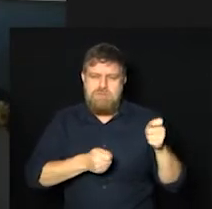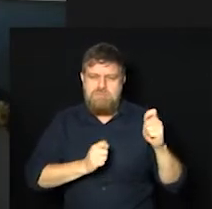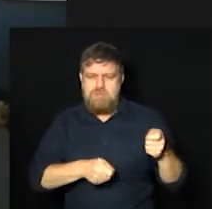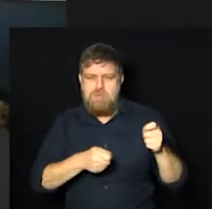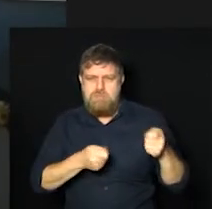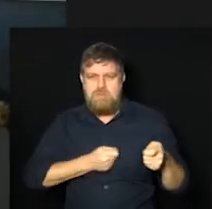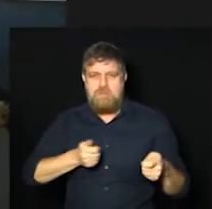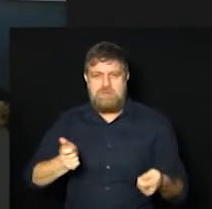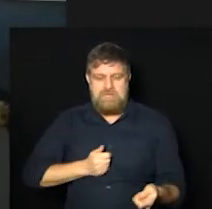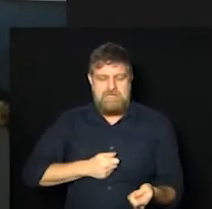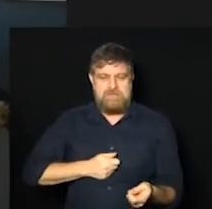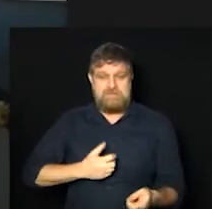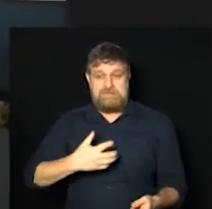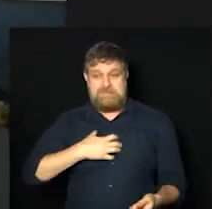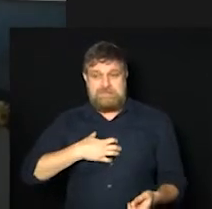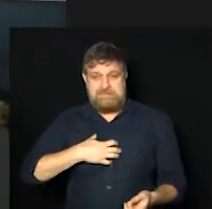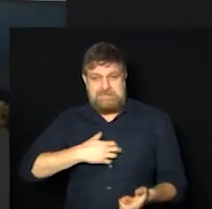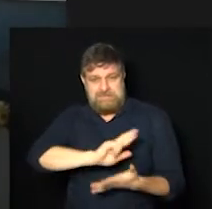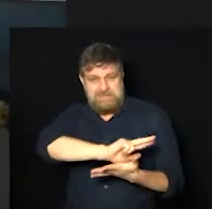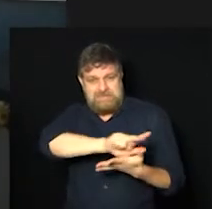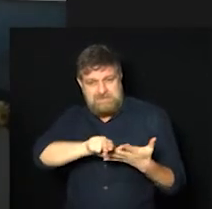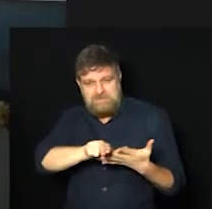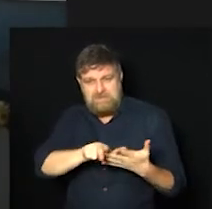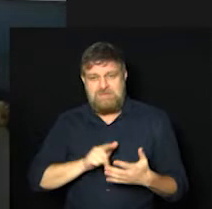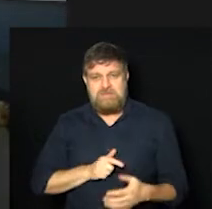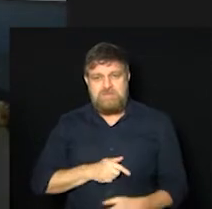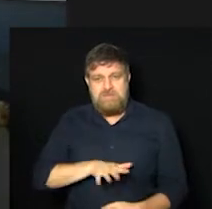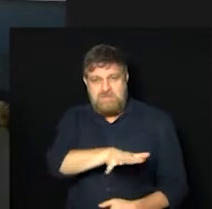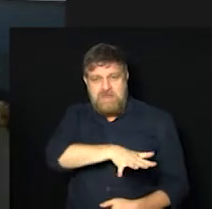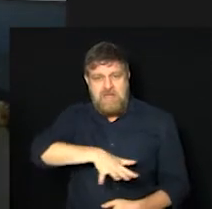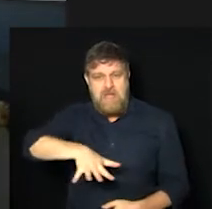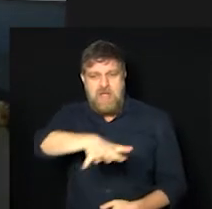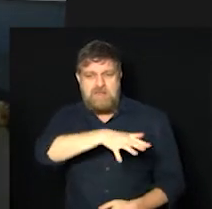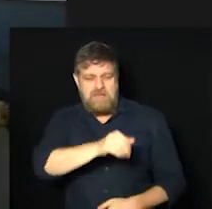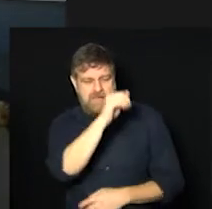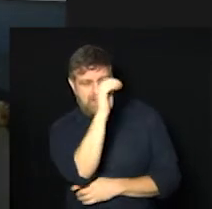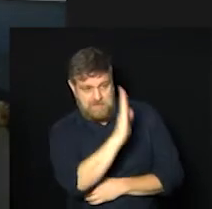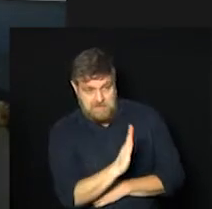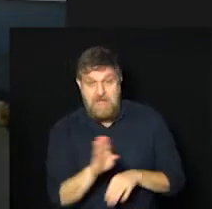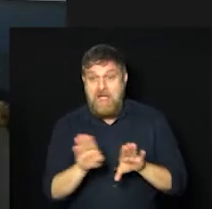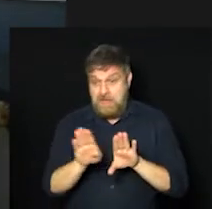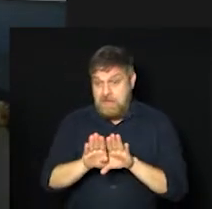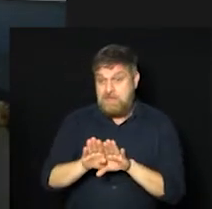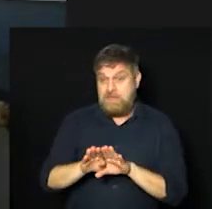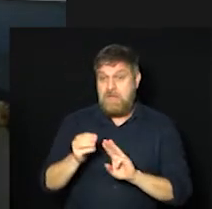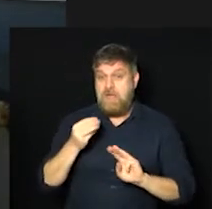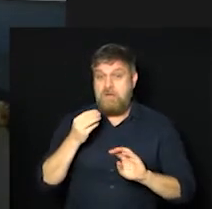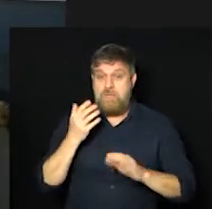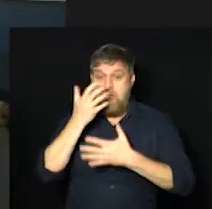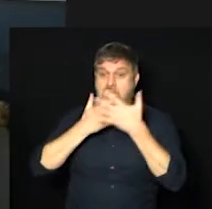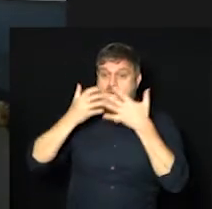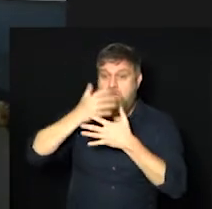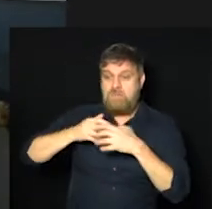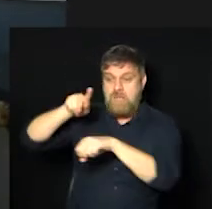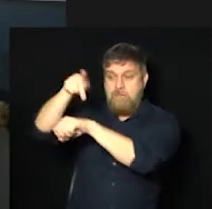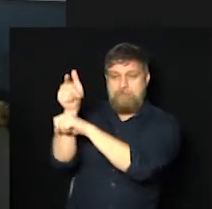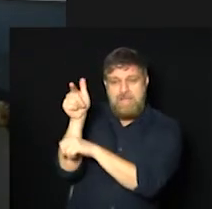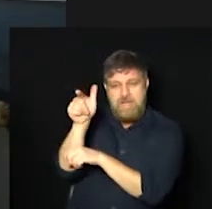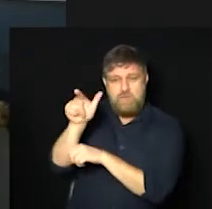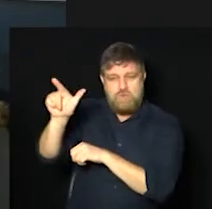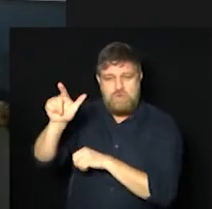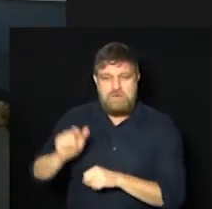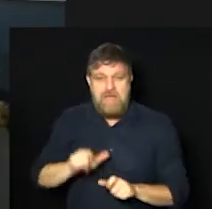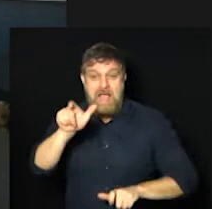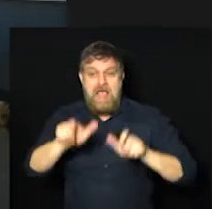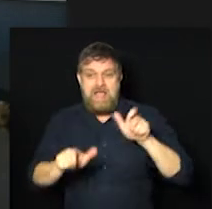outros estilos. Eu passeio pelo pop, né, pop nacional e internacional, que é um pouco do que as